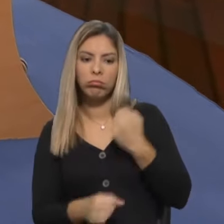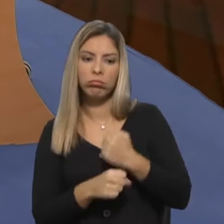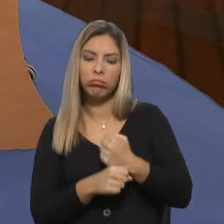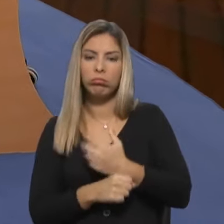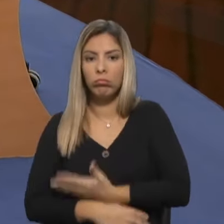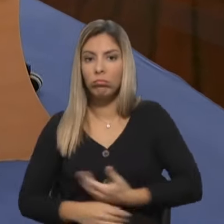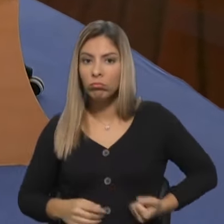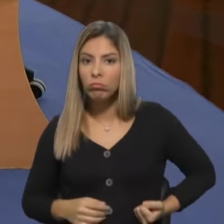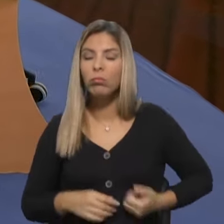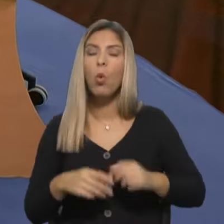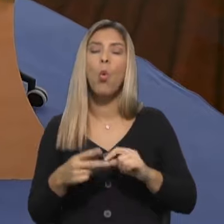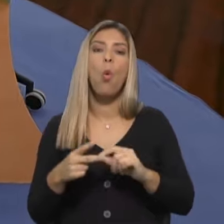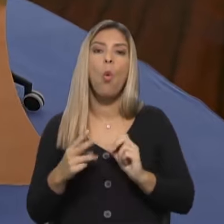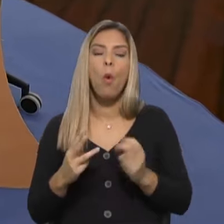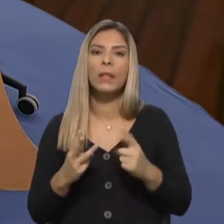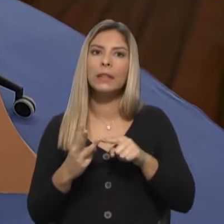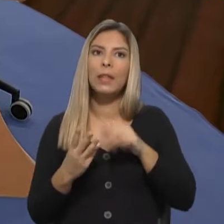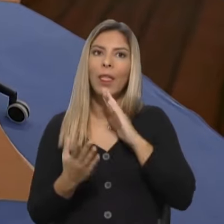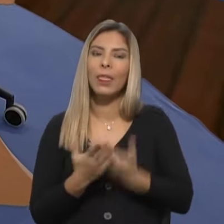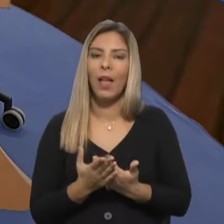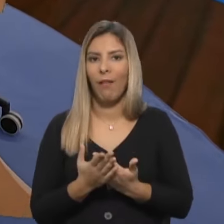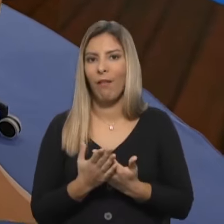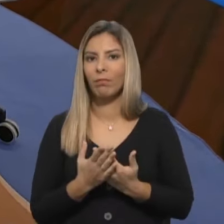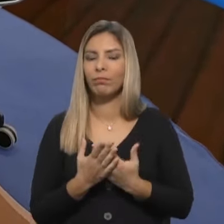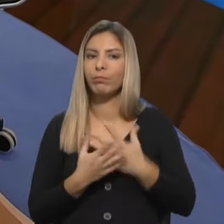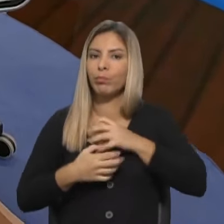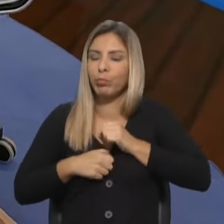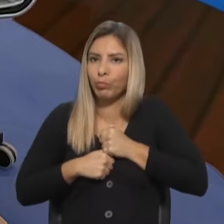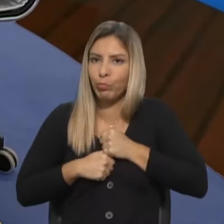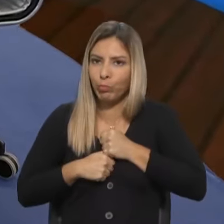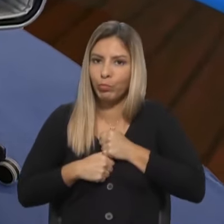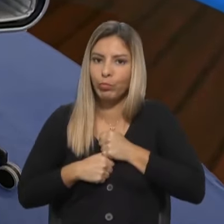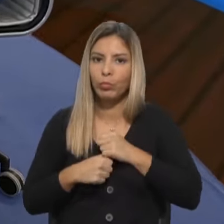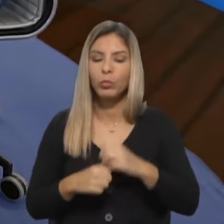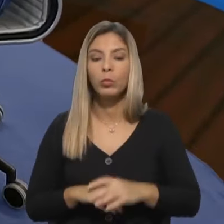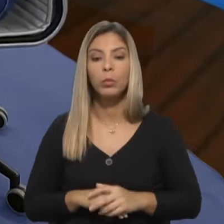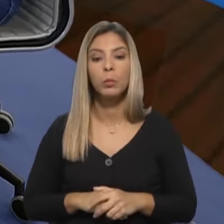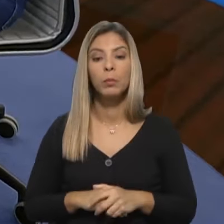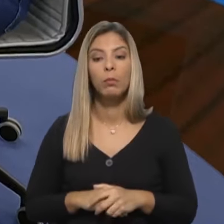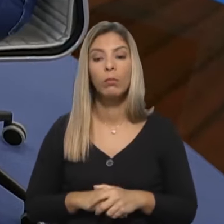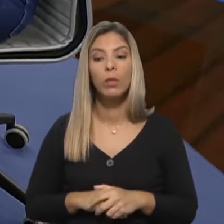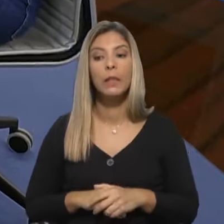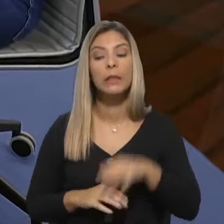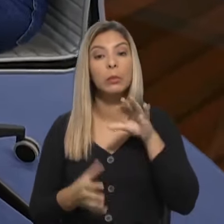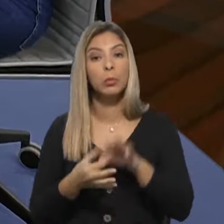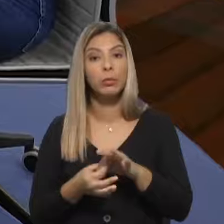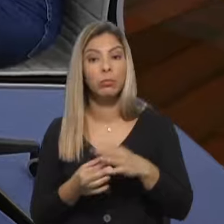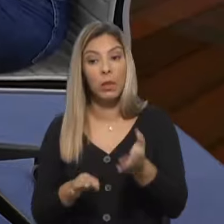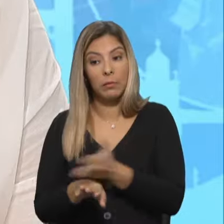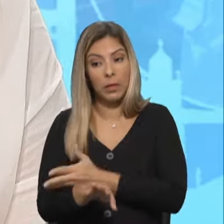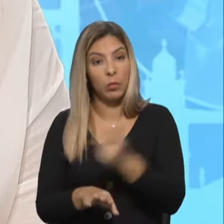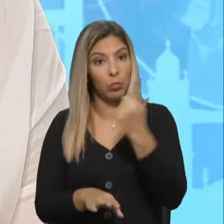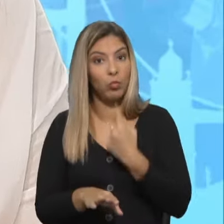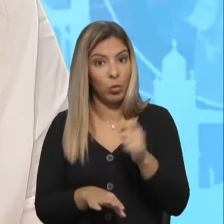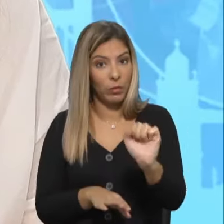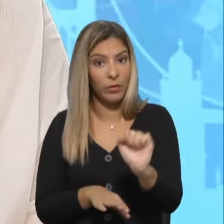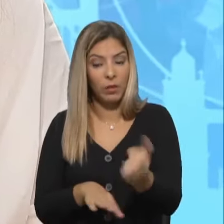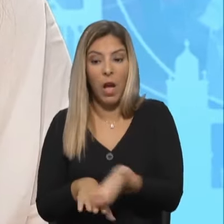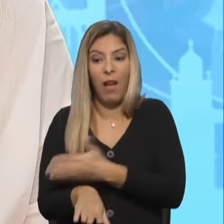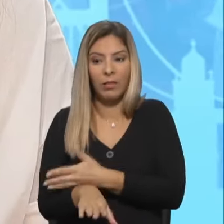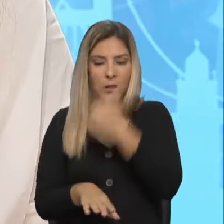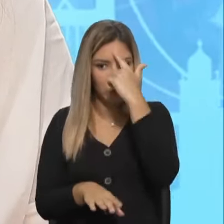tudo isso pode acarretar um um processo de luto hh no que toca ao luta anticipat cória Como estava a falar